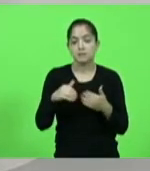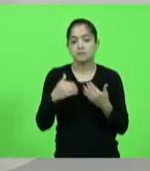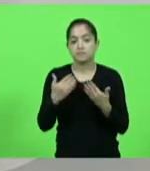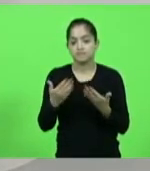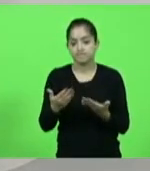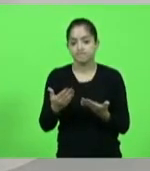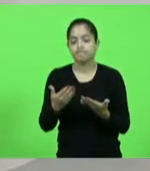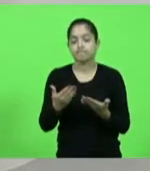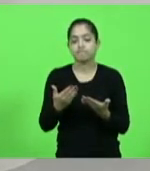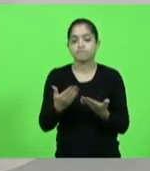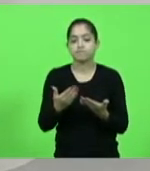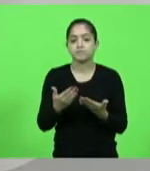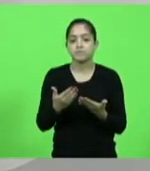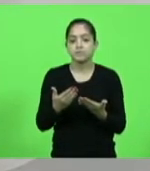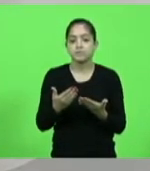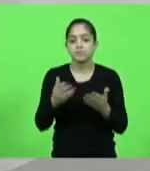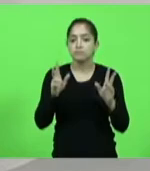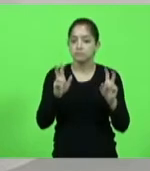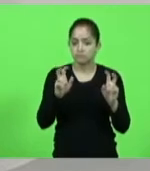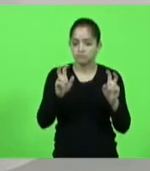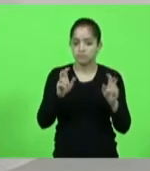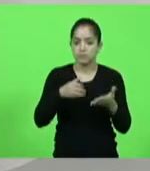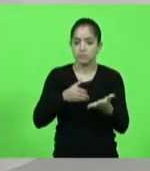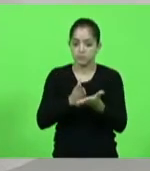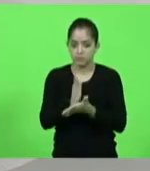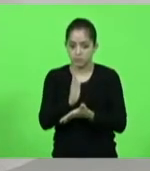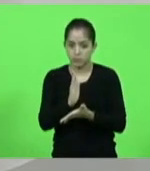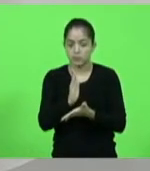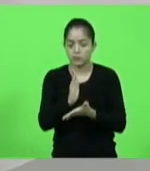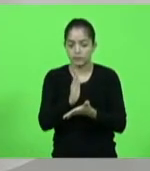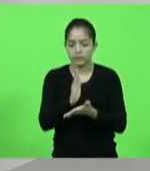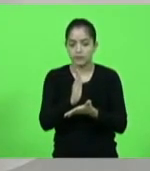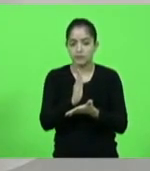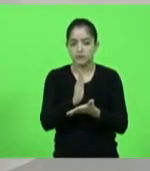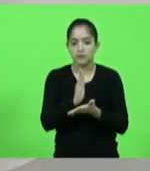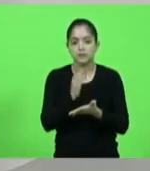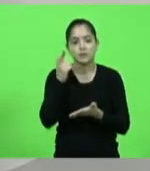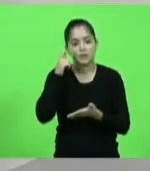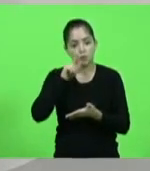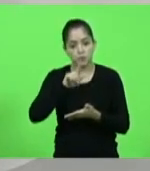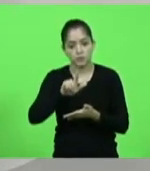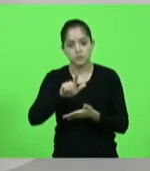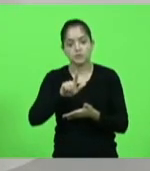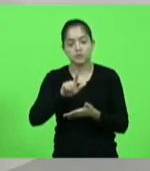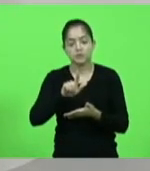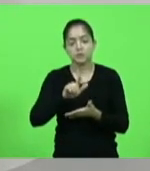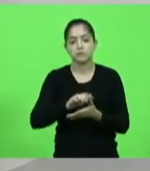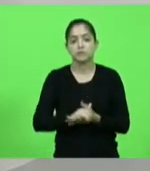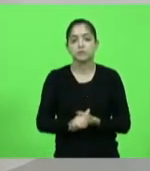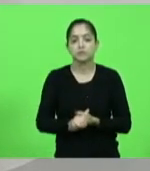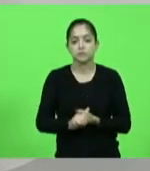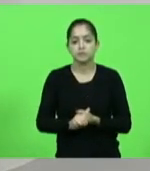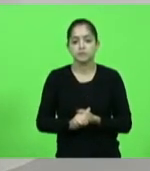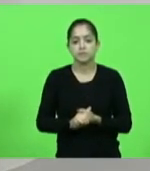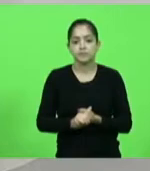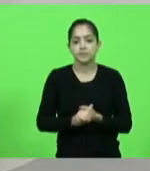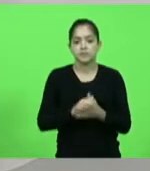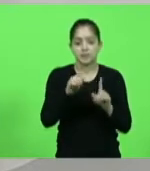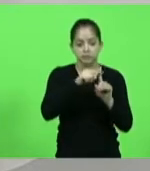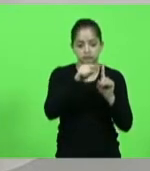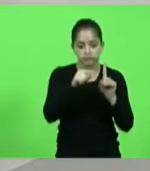tão logo a matéria aprovada aqui, ele pôde seguir com o ordenamento para que gestantes e